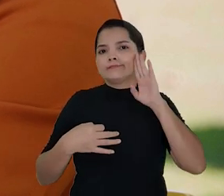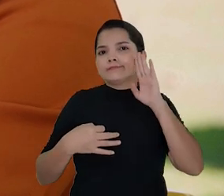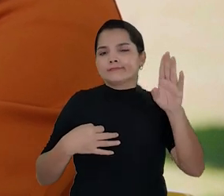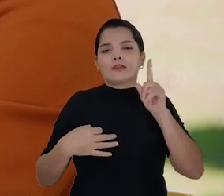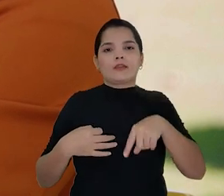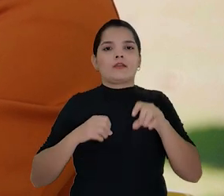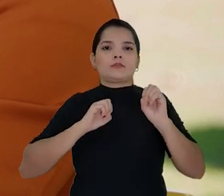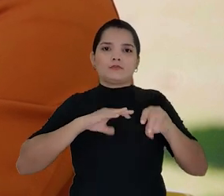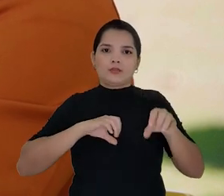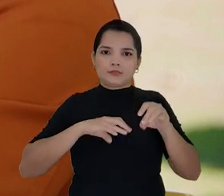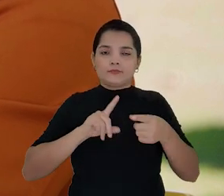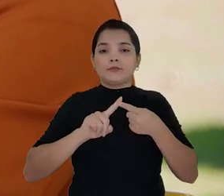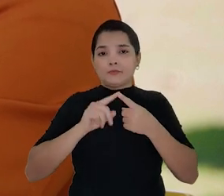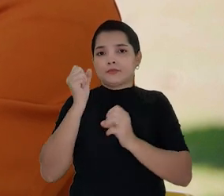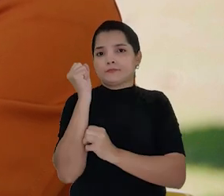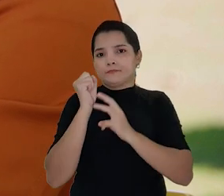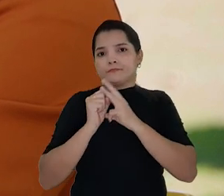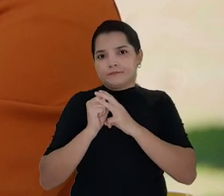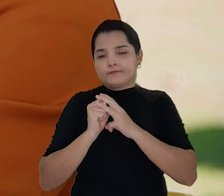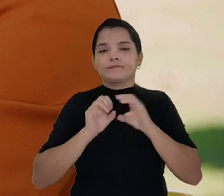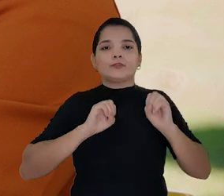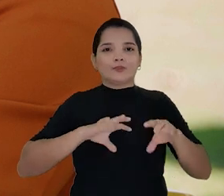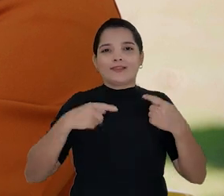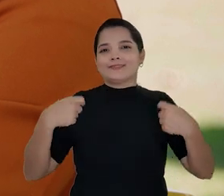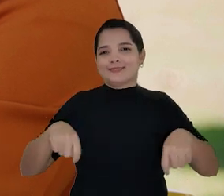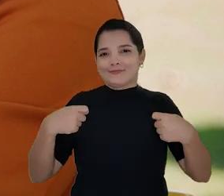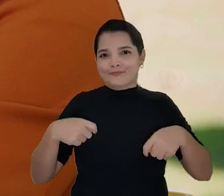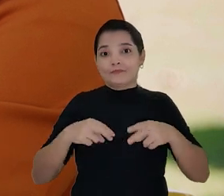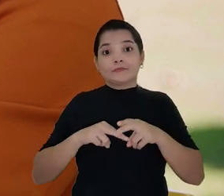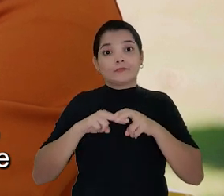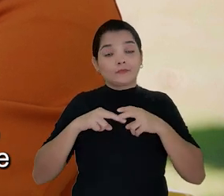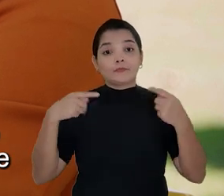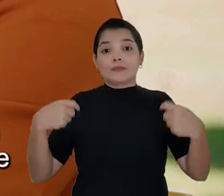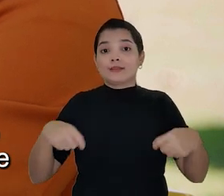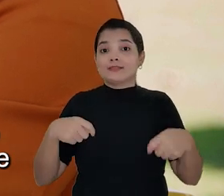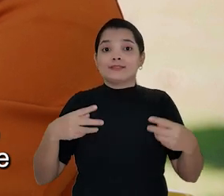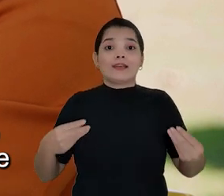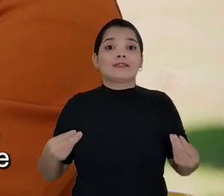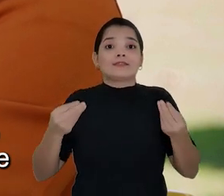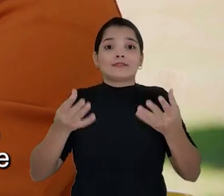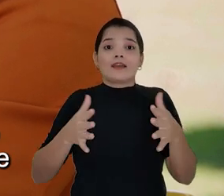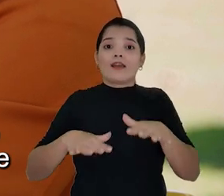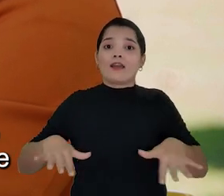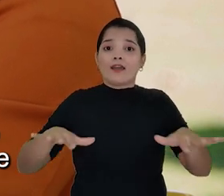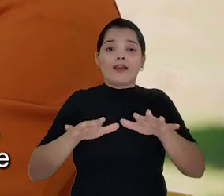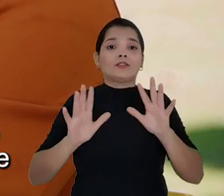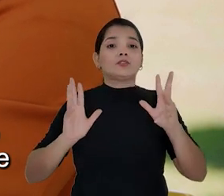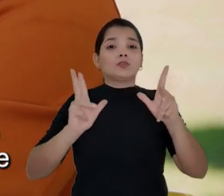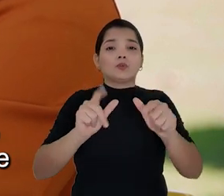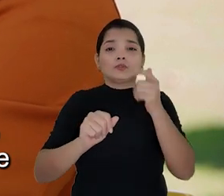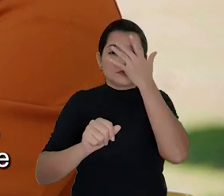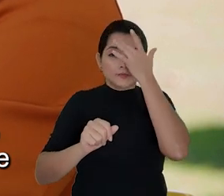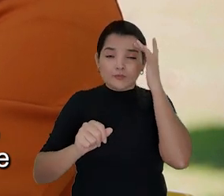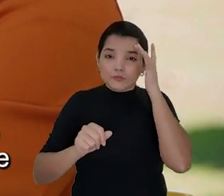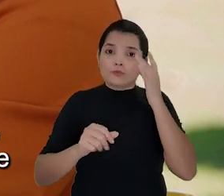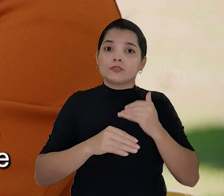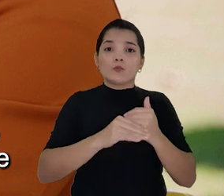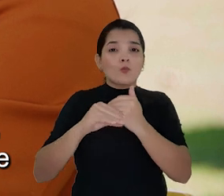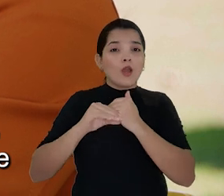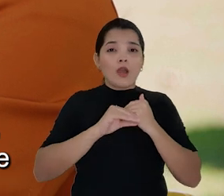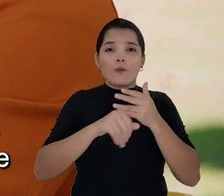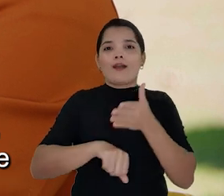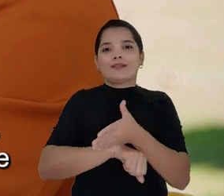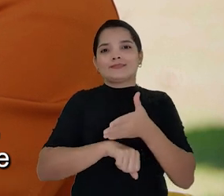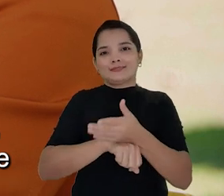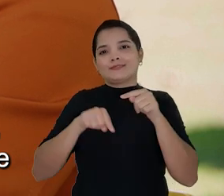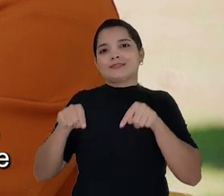educação e para isso é preciso que a gente dê o acesso a todos e todas de maneira igual